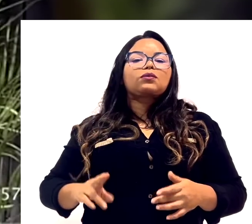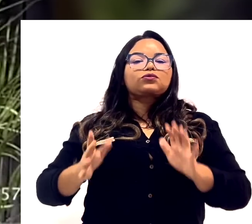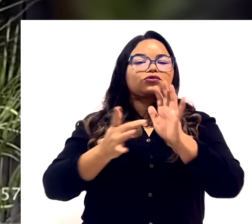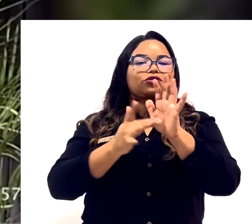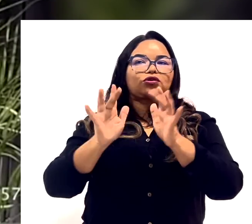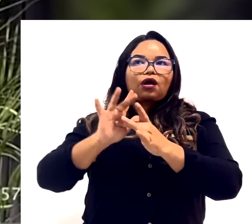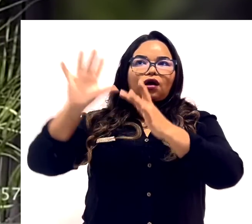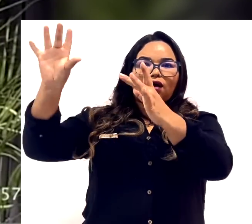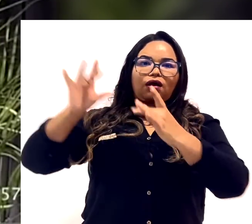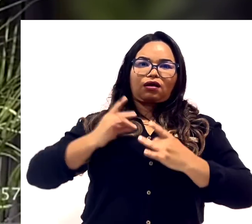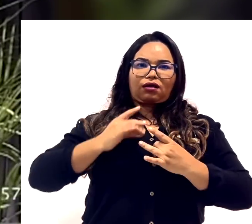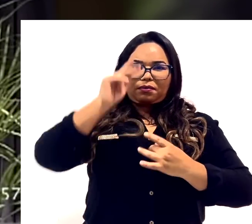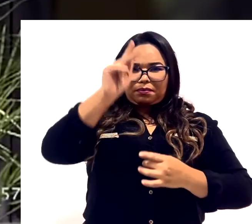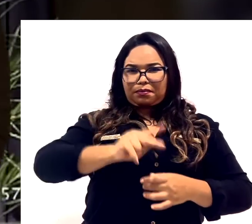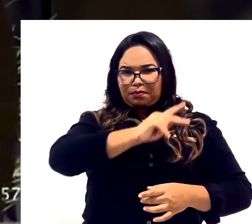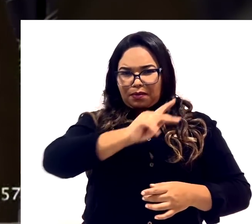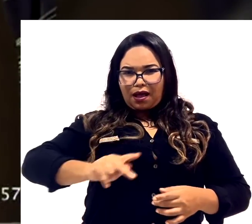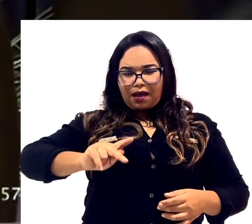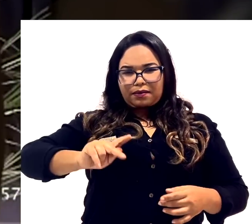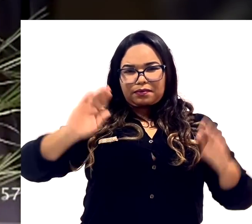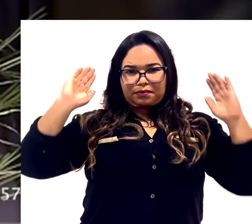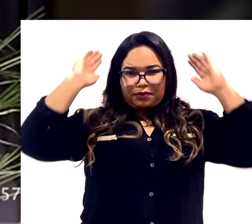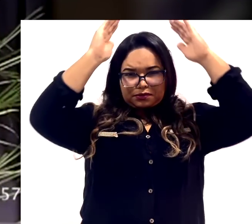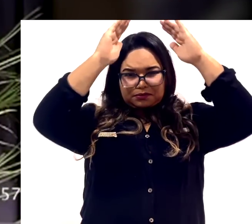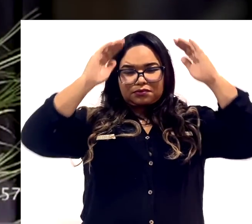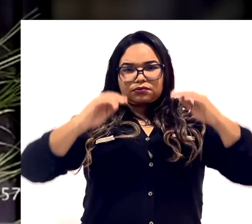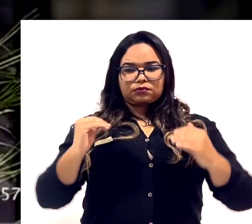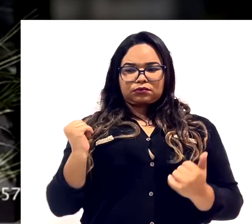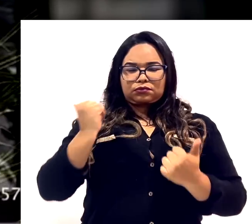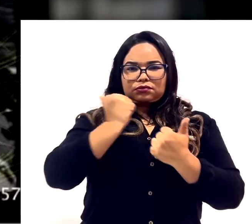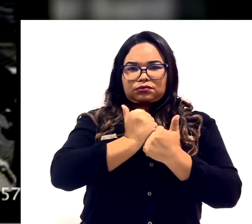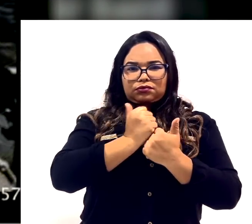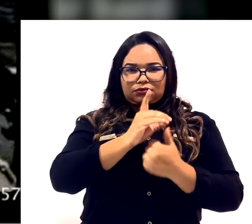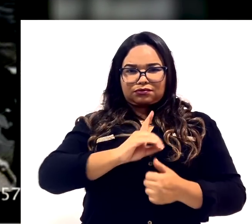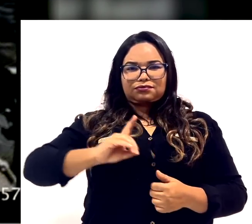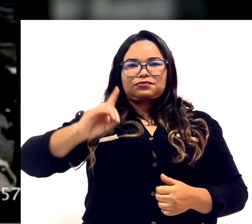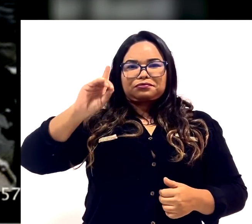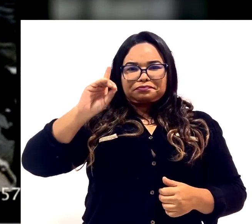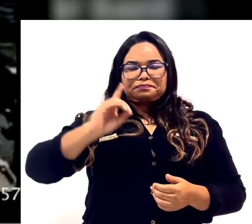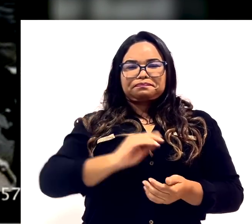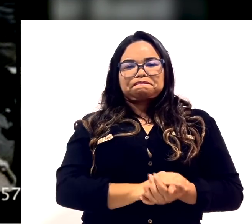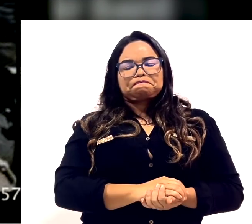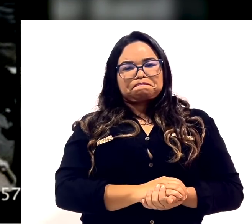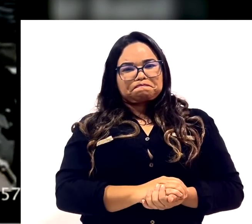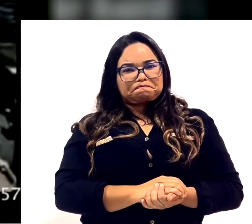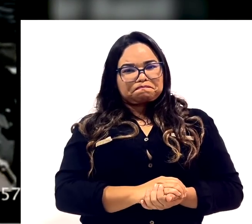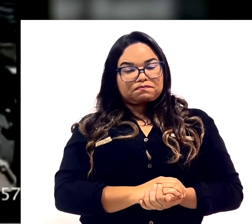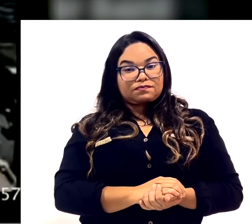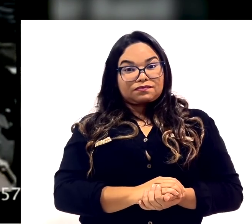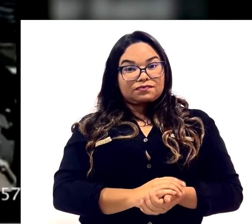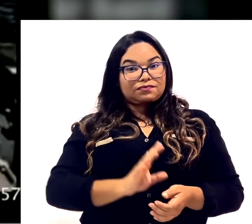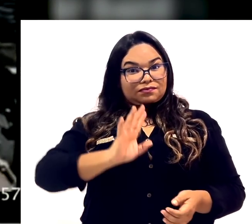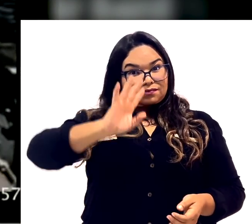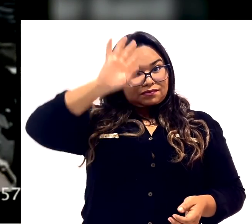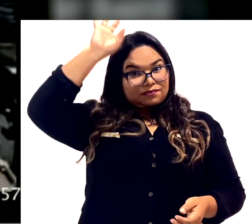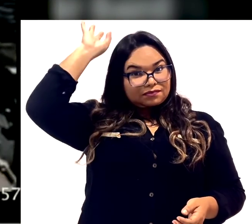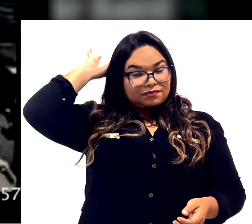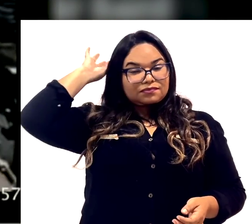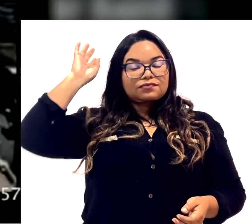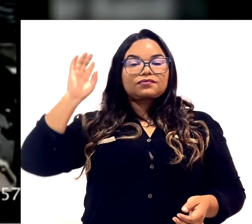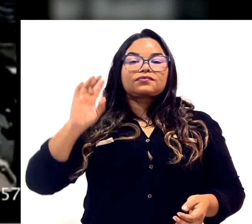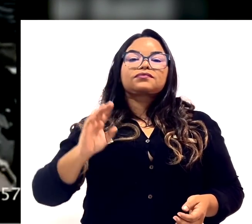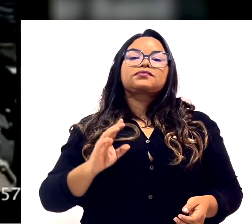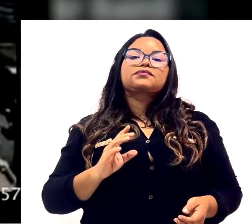ao Papa. Isto significa que ele assume o lugar de Deus. Portanto, ele cumpre este requisito. Dado em Roma, de nosso